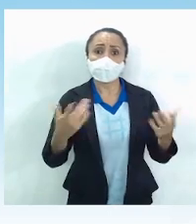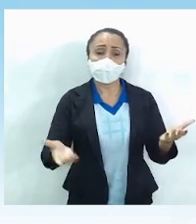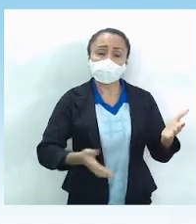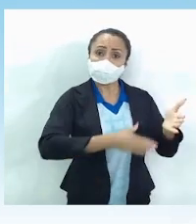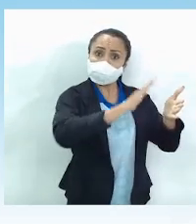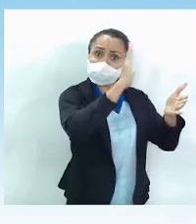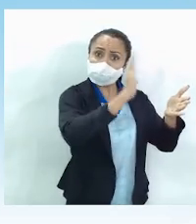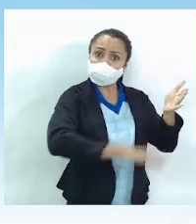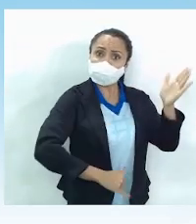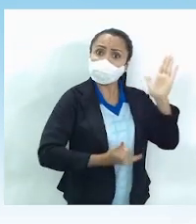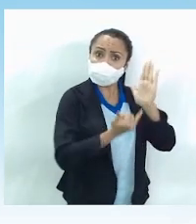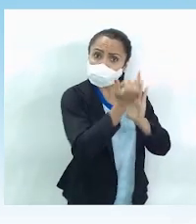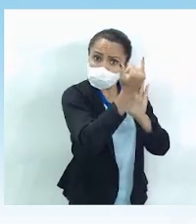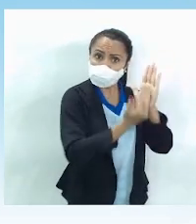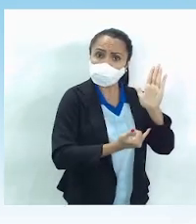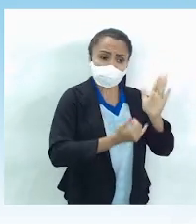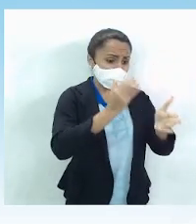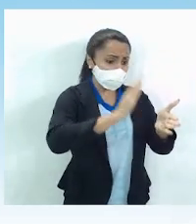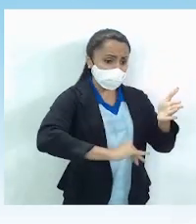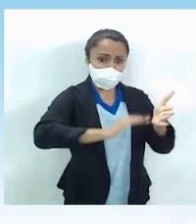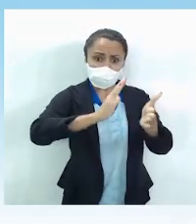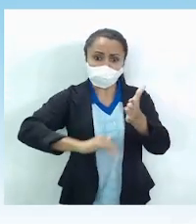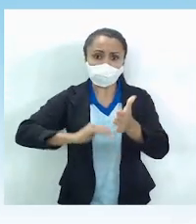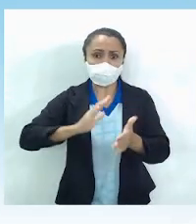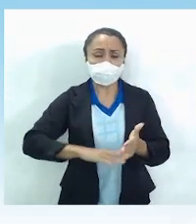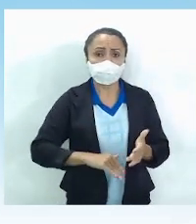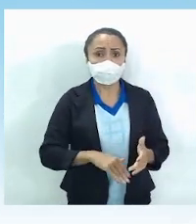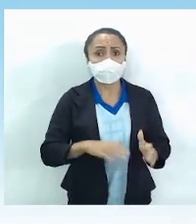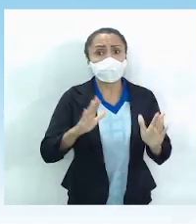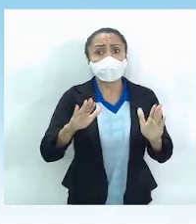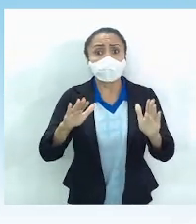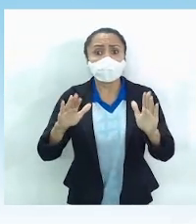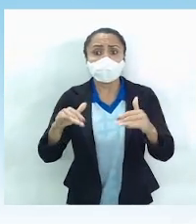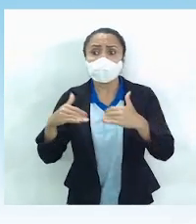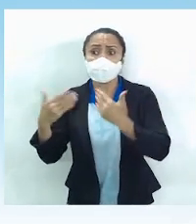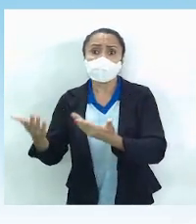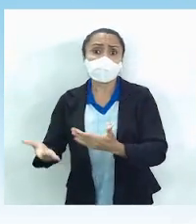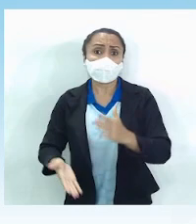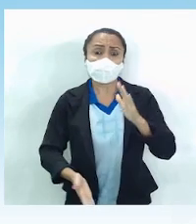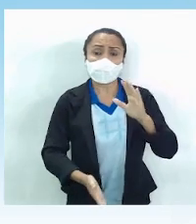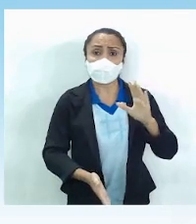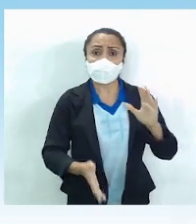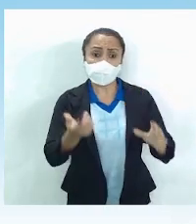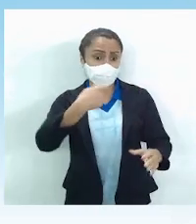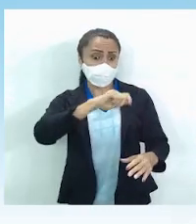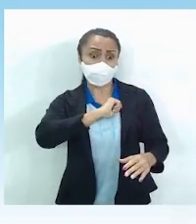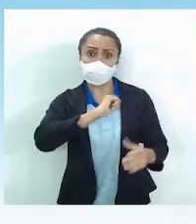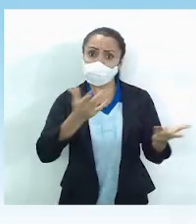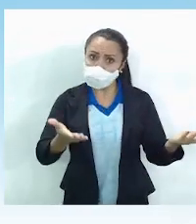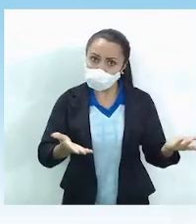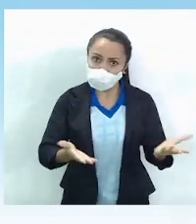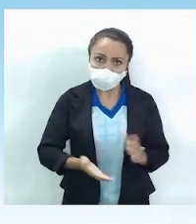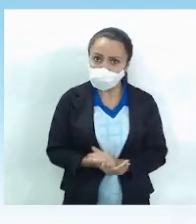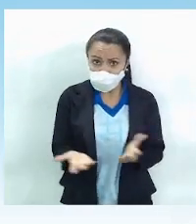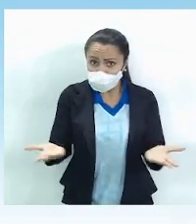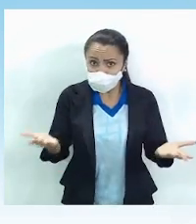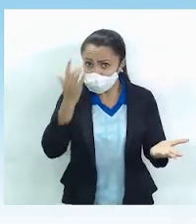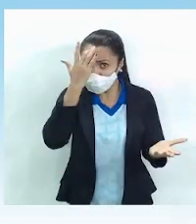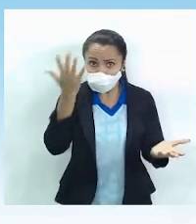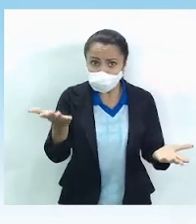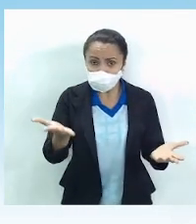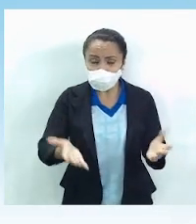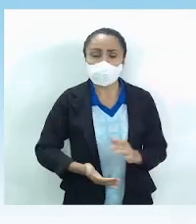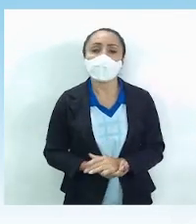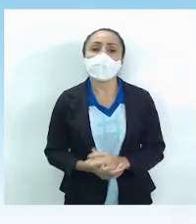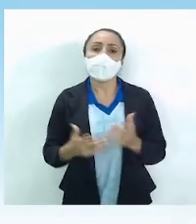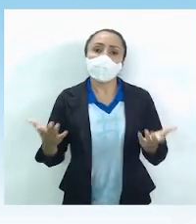com a liberação da circulação de mercadoria lá para a Espanha. Vê que facilidade, não é? Então, a